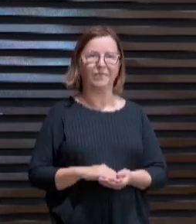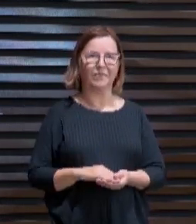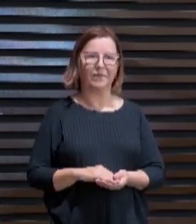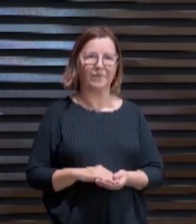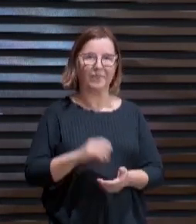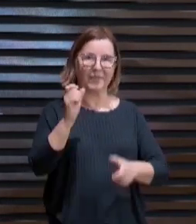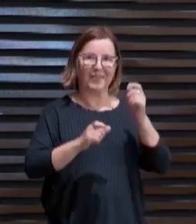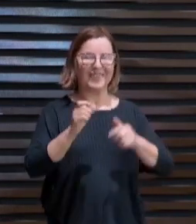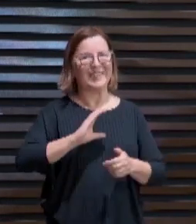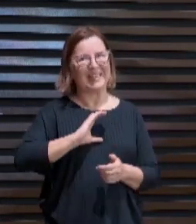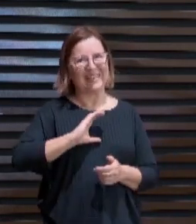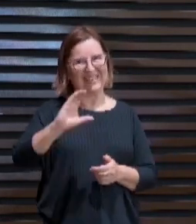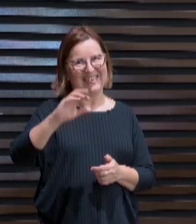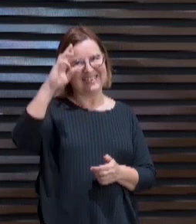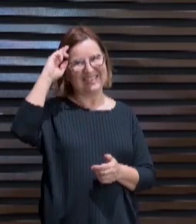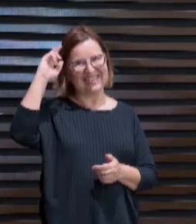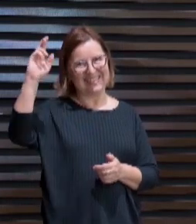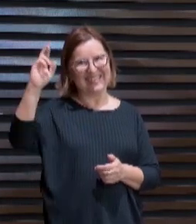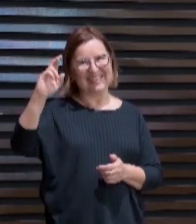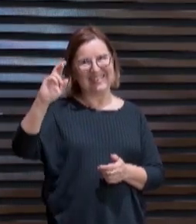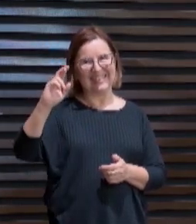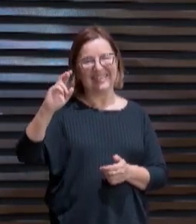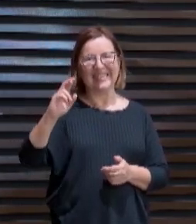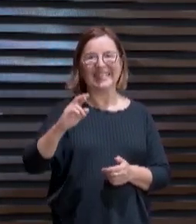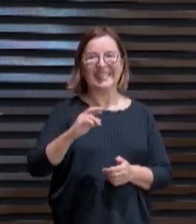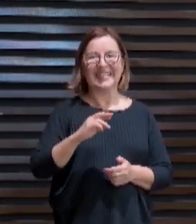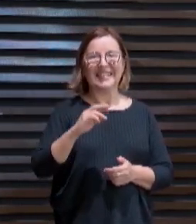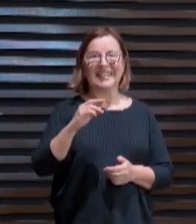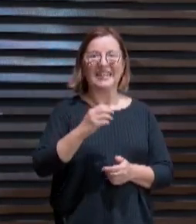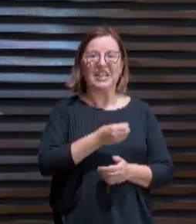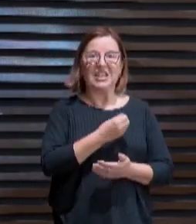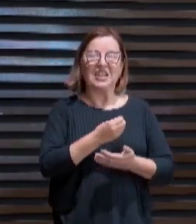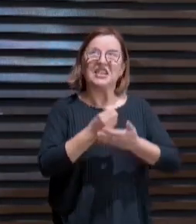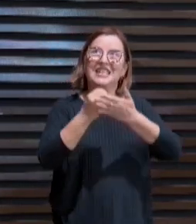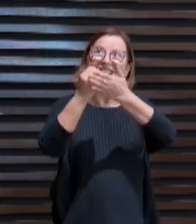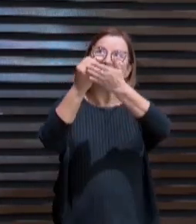Aqueles que confiaram no Senhor e entregaram, mesmo em face da morte,